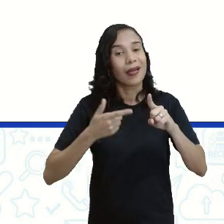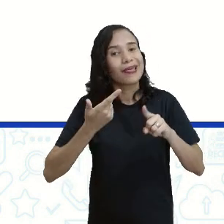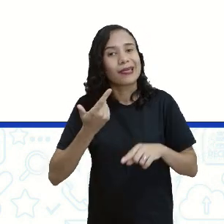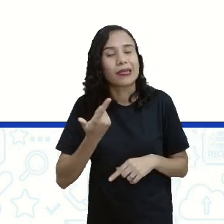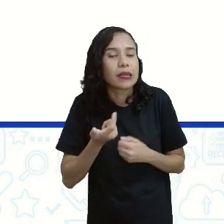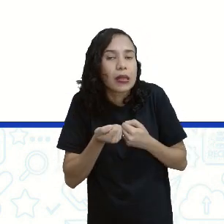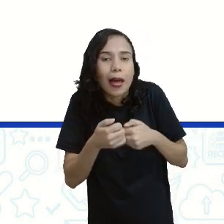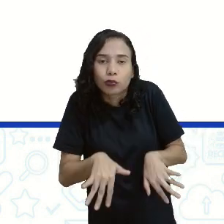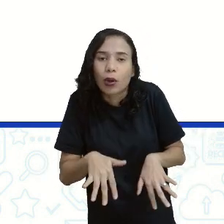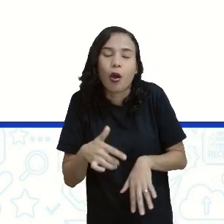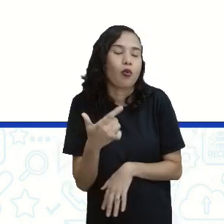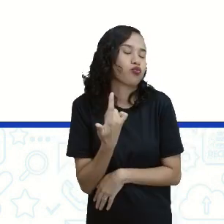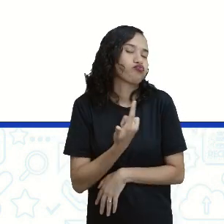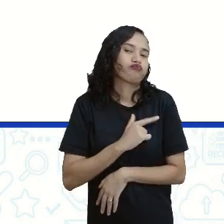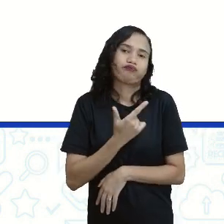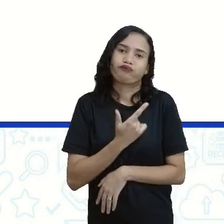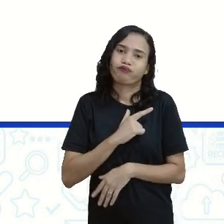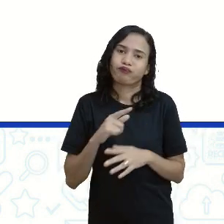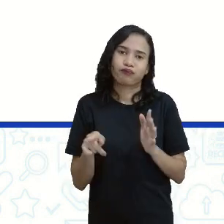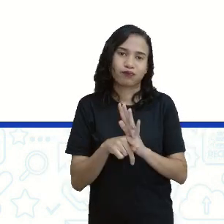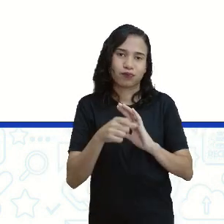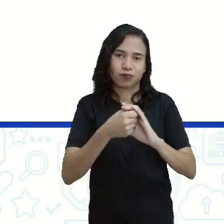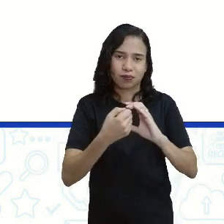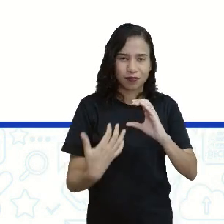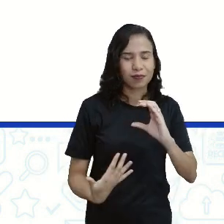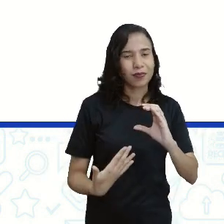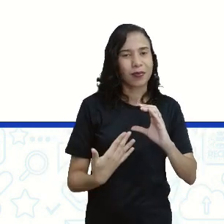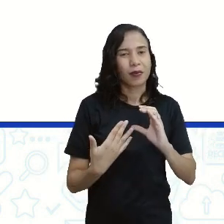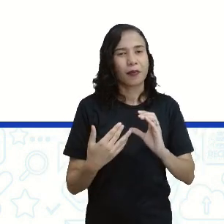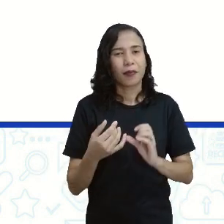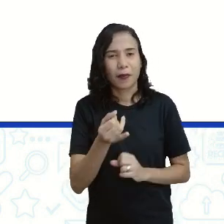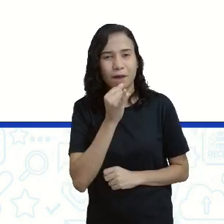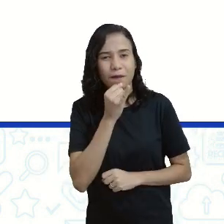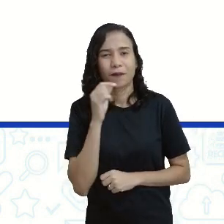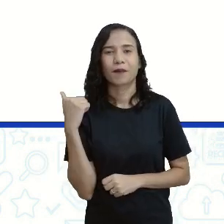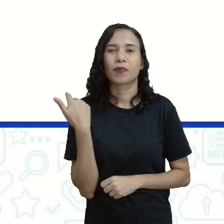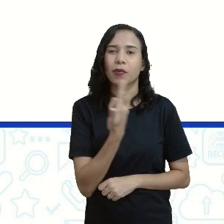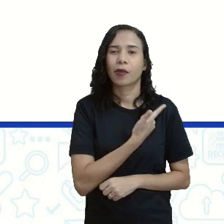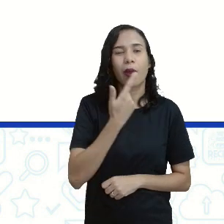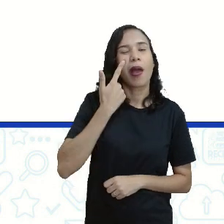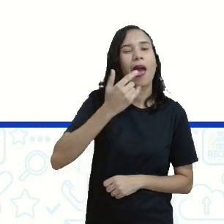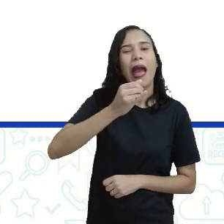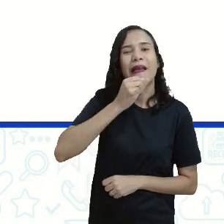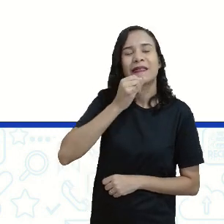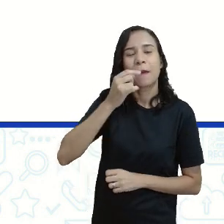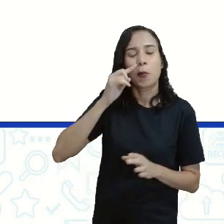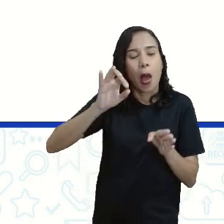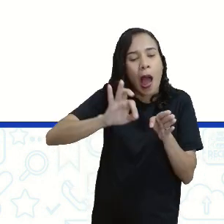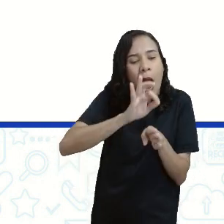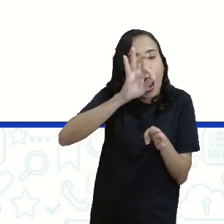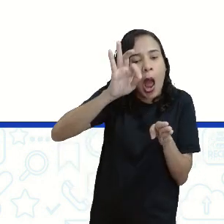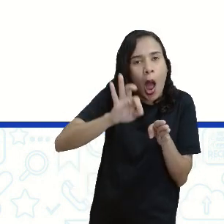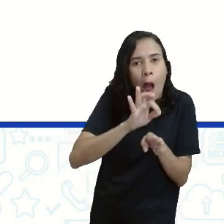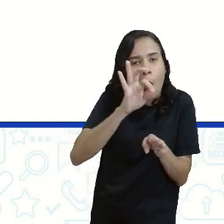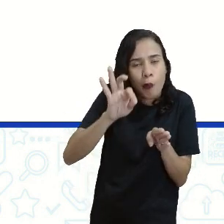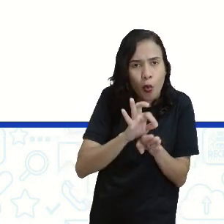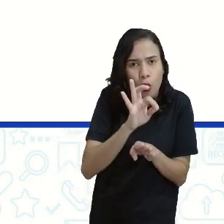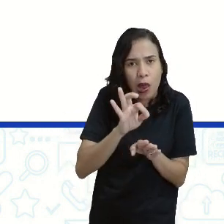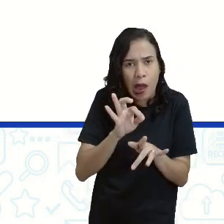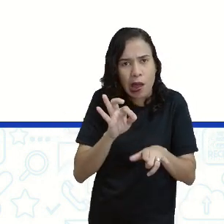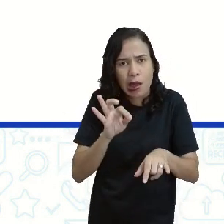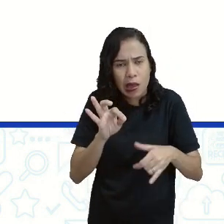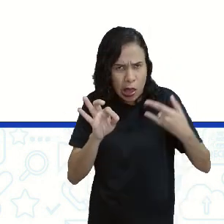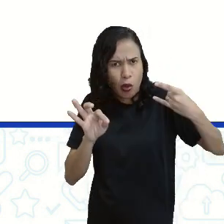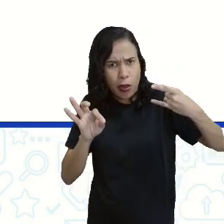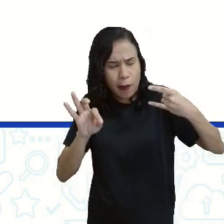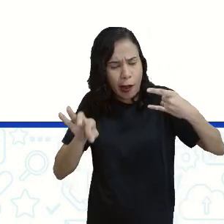que naturalmente não vai possuir essa característica. Então, a gente tem o exemplo de uma agulha, né? E temos um ímã aí. Como é que a